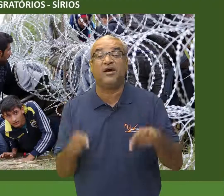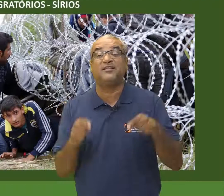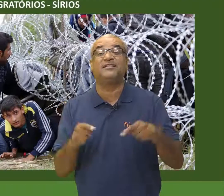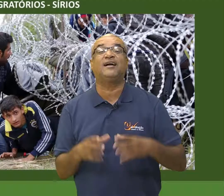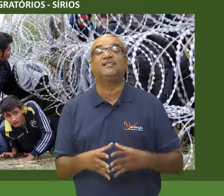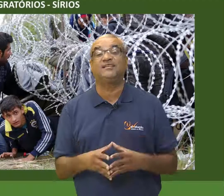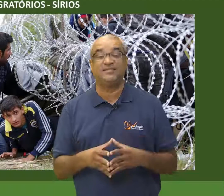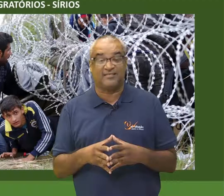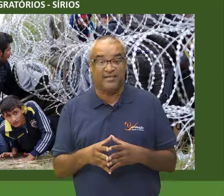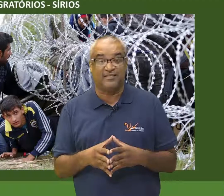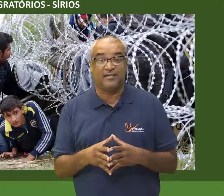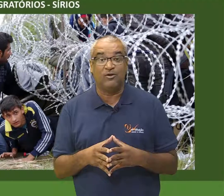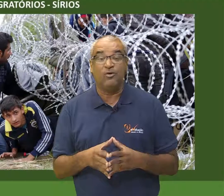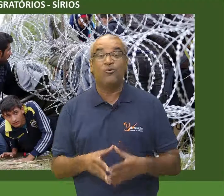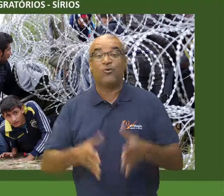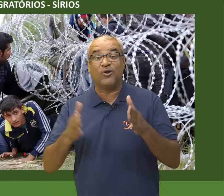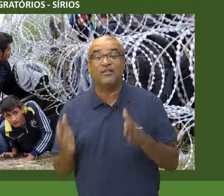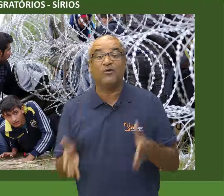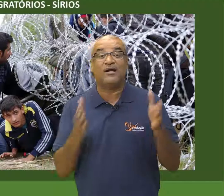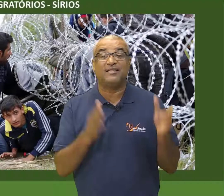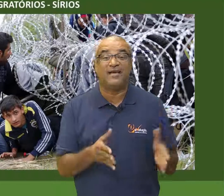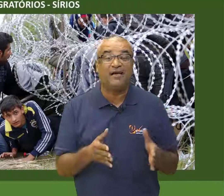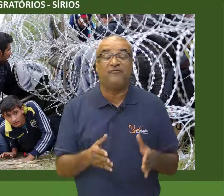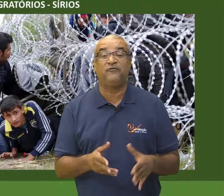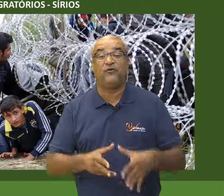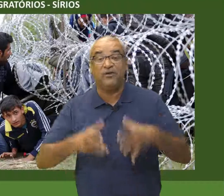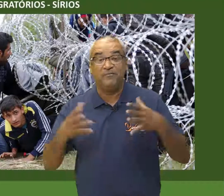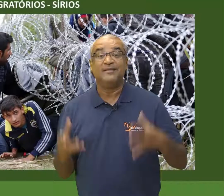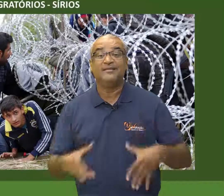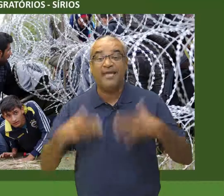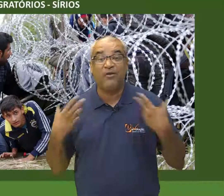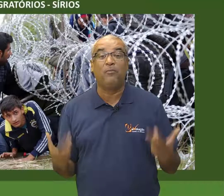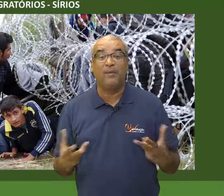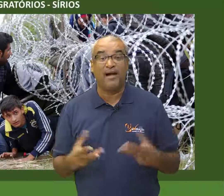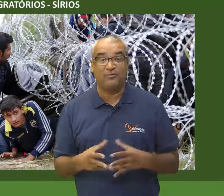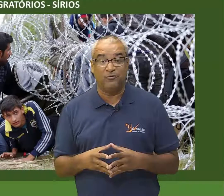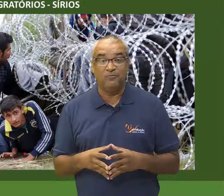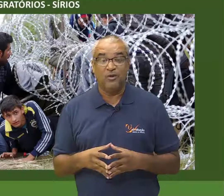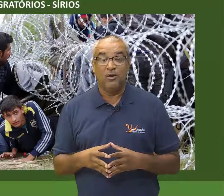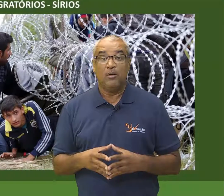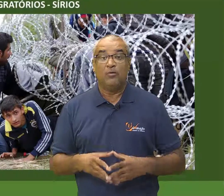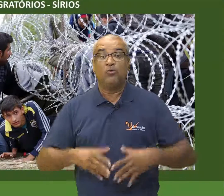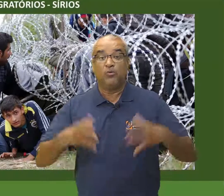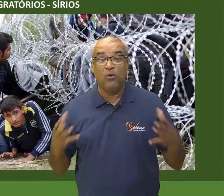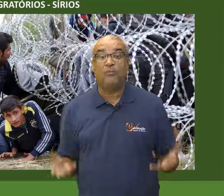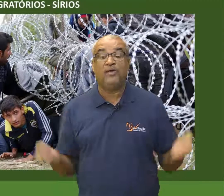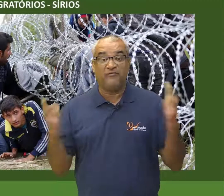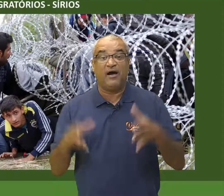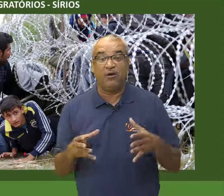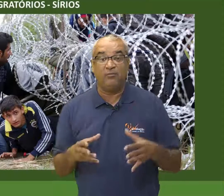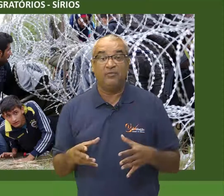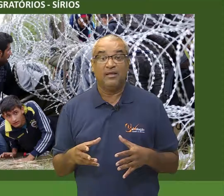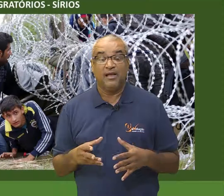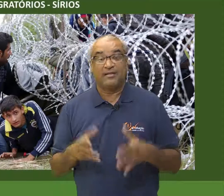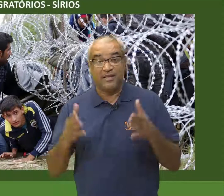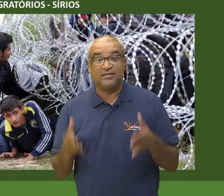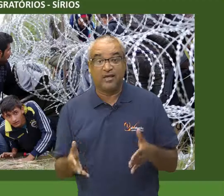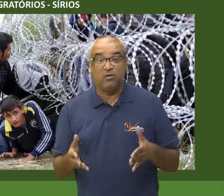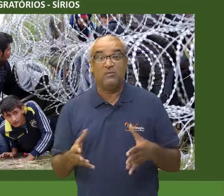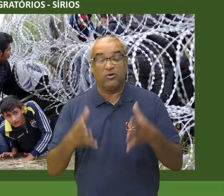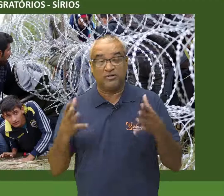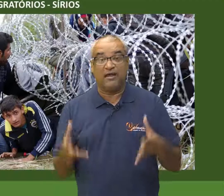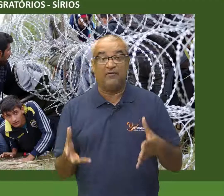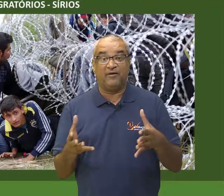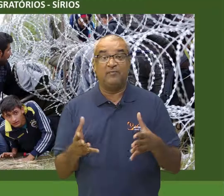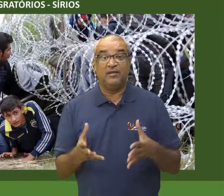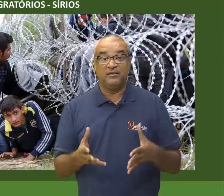o final da década de 60. O coronel Gaddafi foi derrubado por um grupo rival, até então